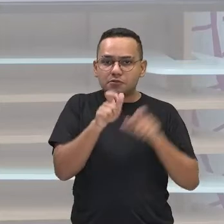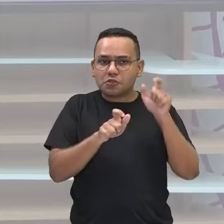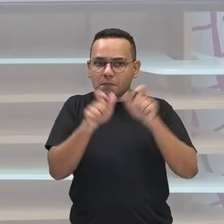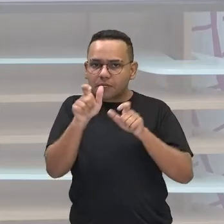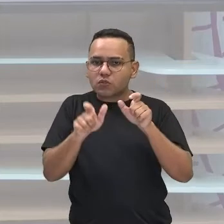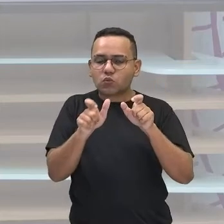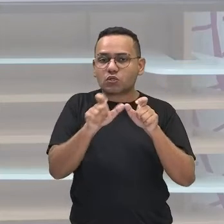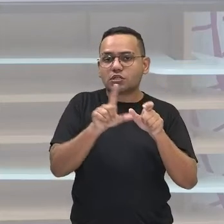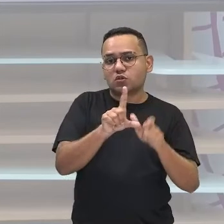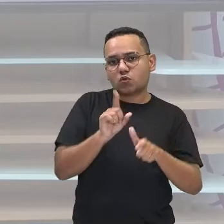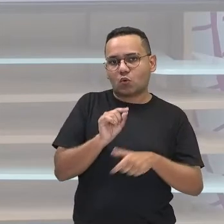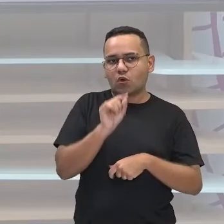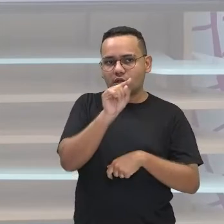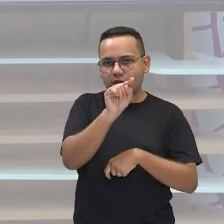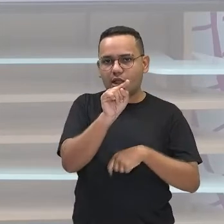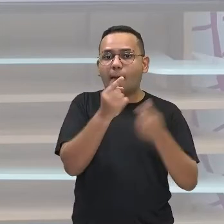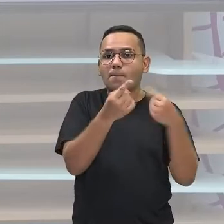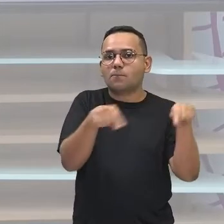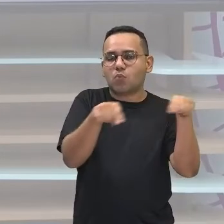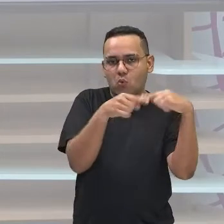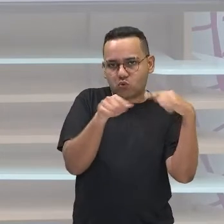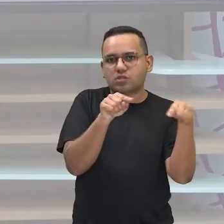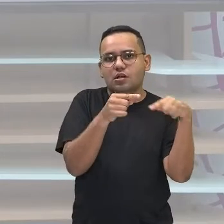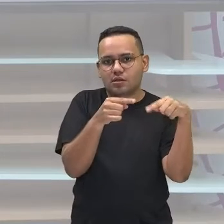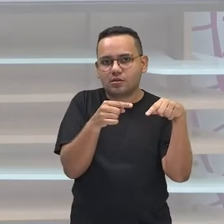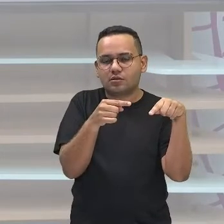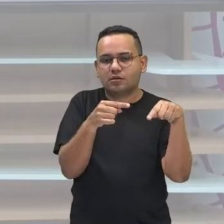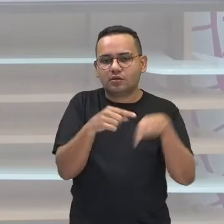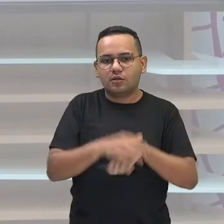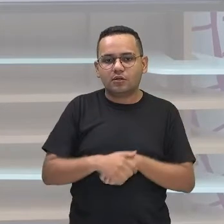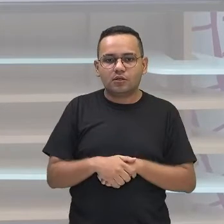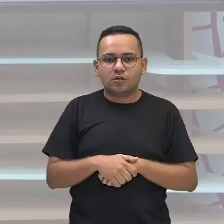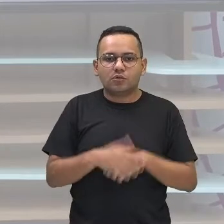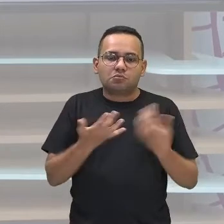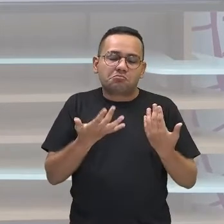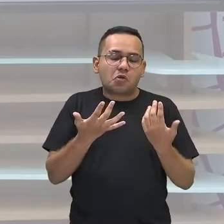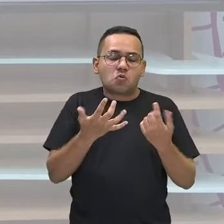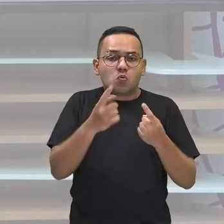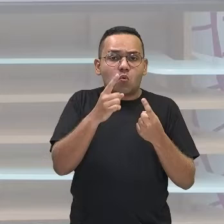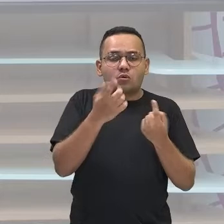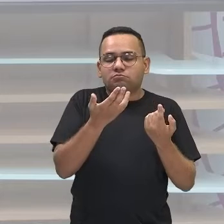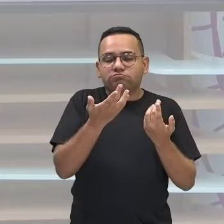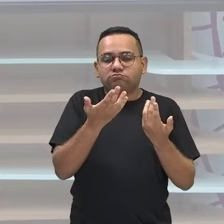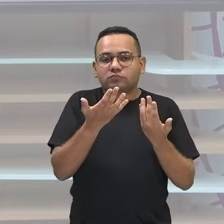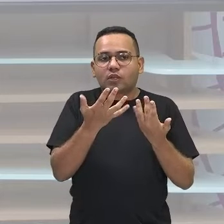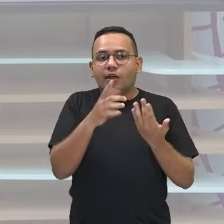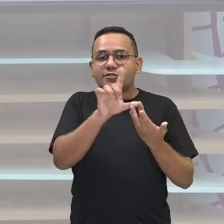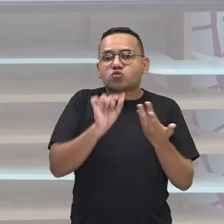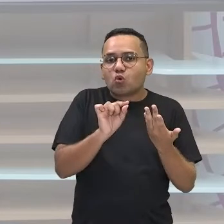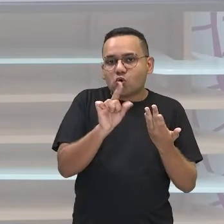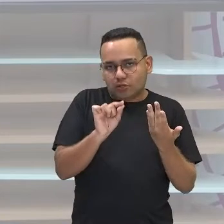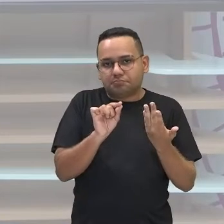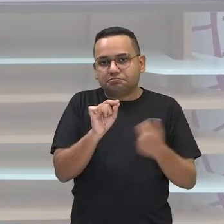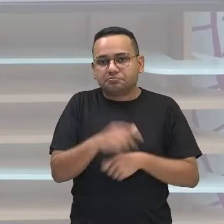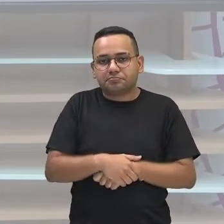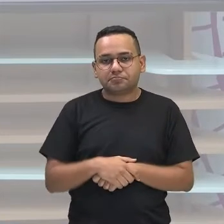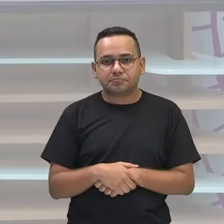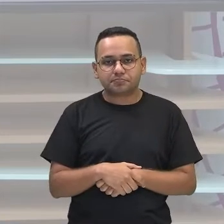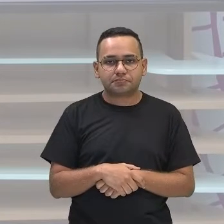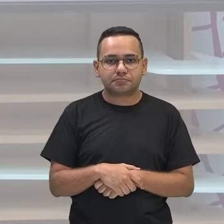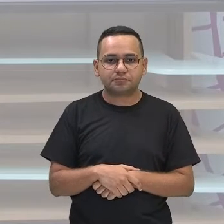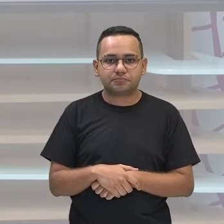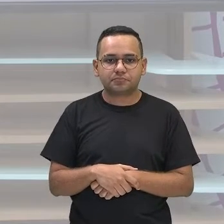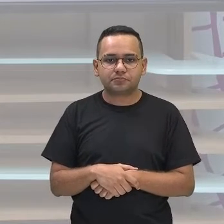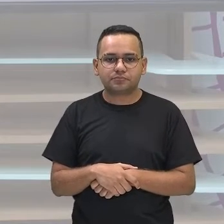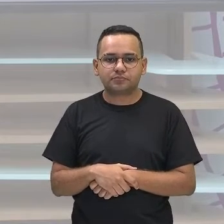tá? Daquela variável, que no caso, qual é? A quantidade de pessoas que preferem, no caso